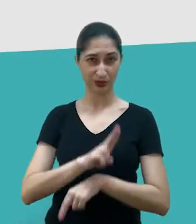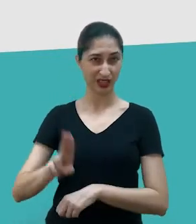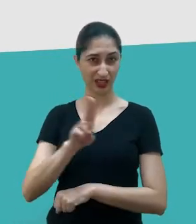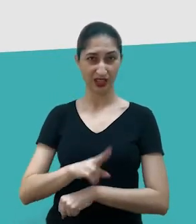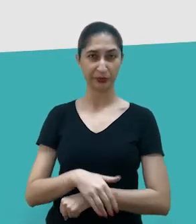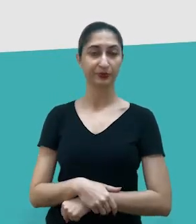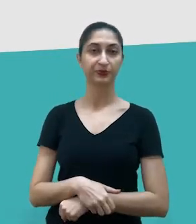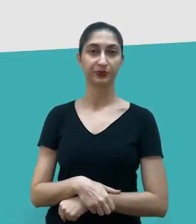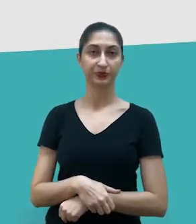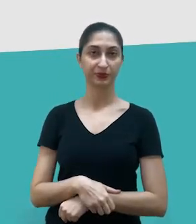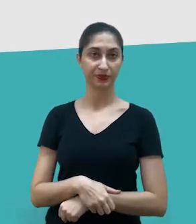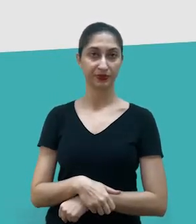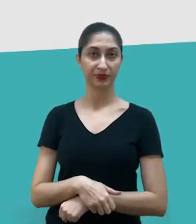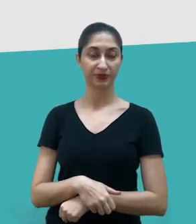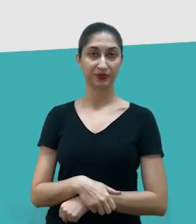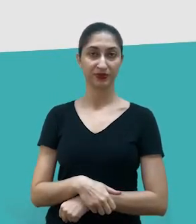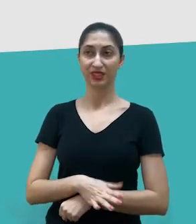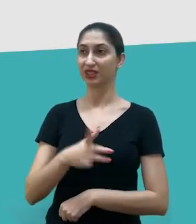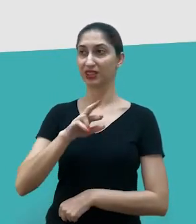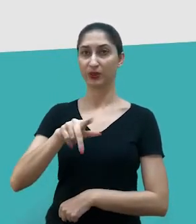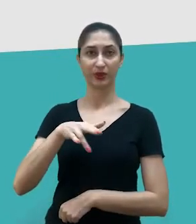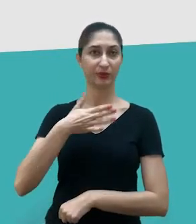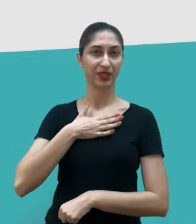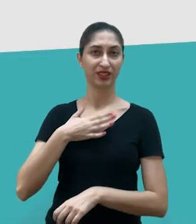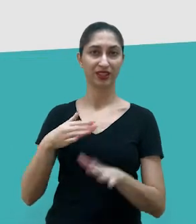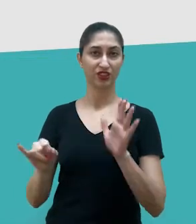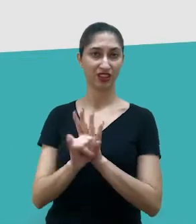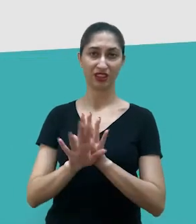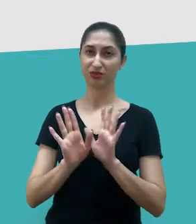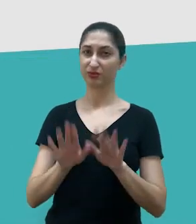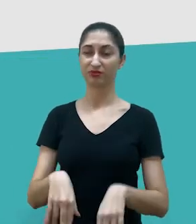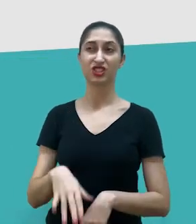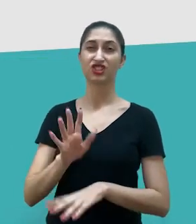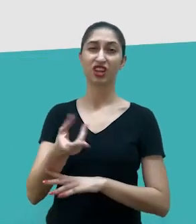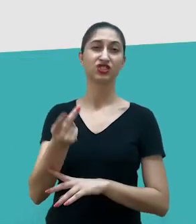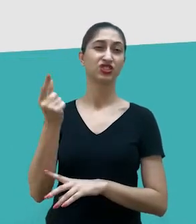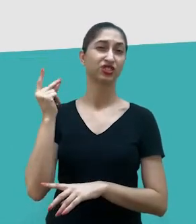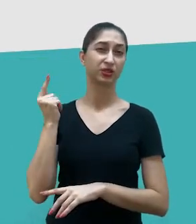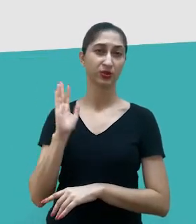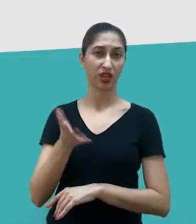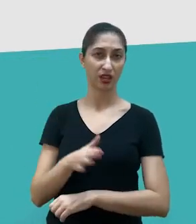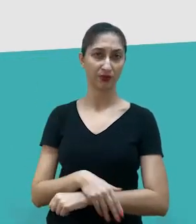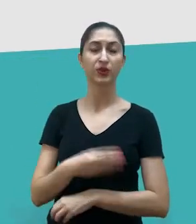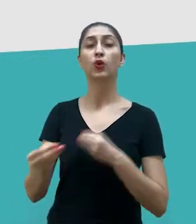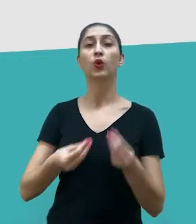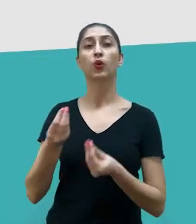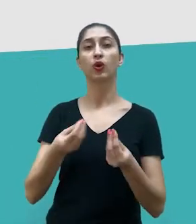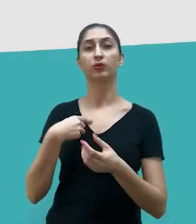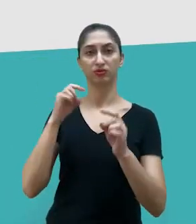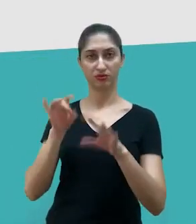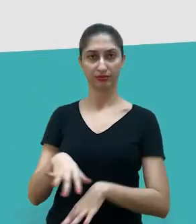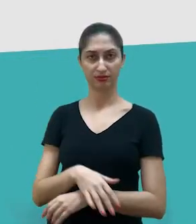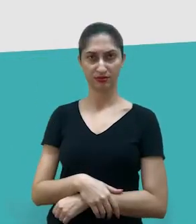não corresponde à minha identidade enquanto sujeito, já está antigo, como que eu descarto? Eu